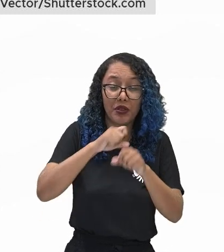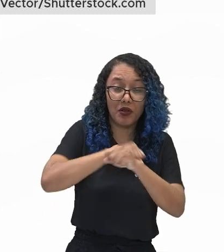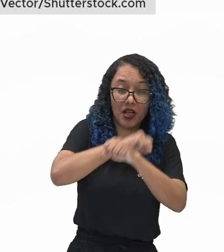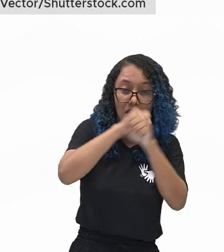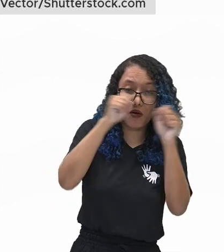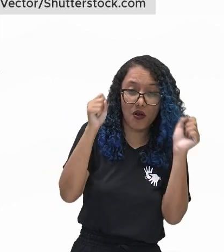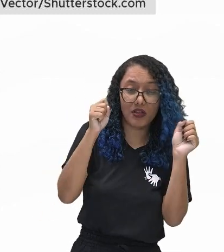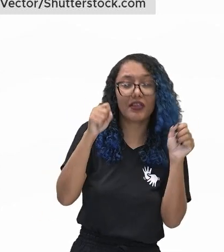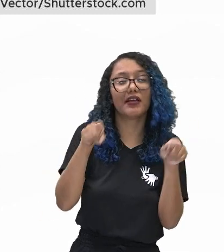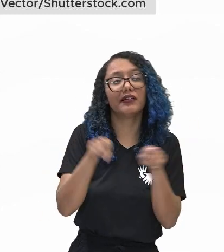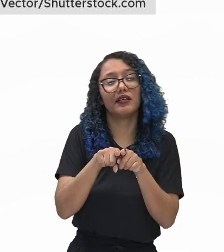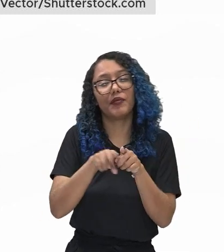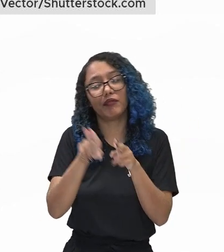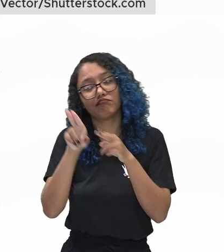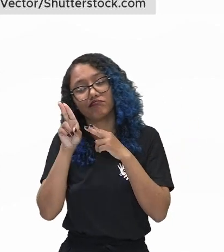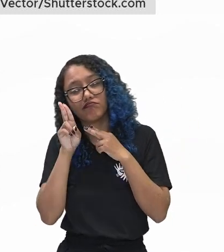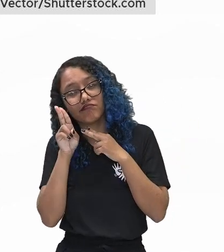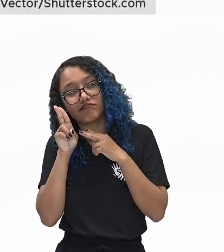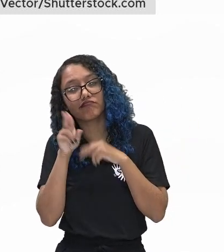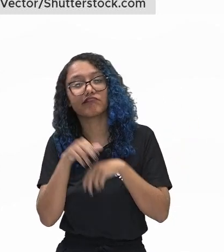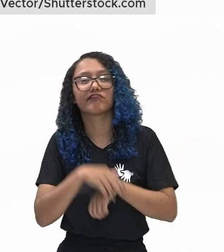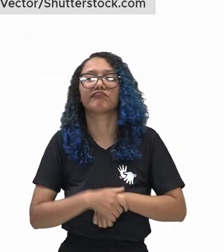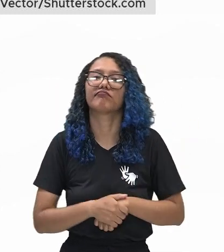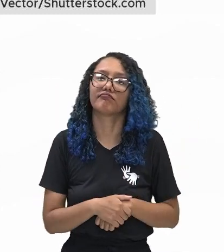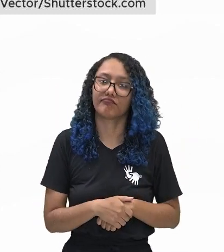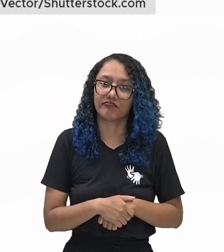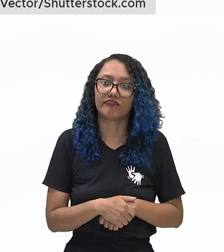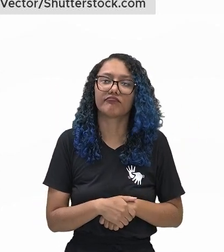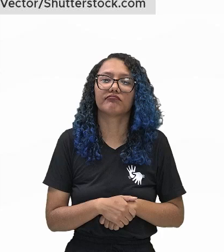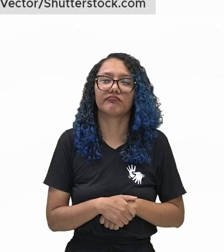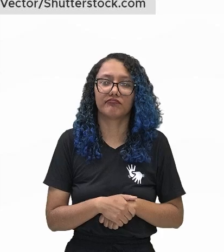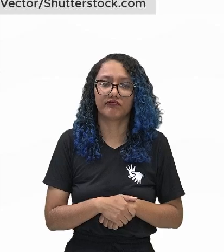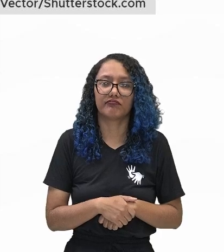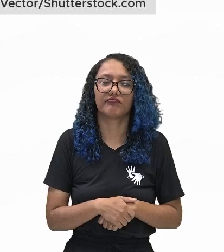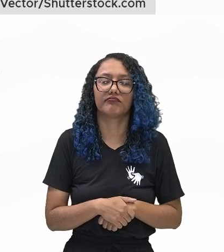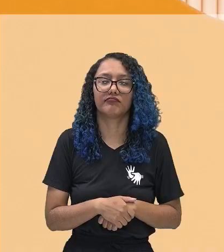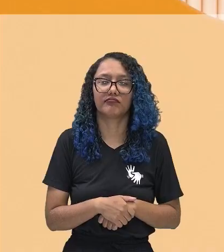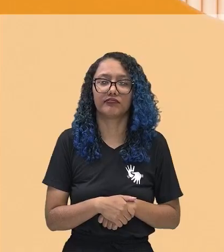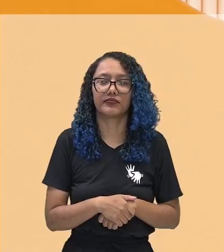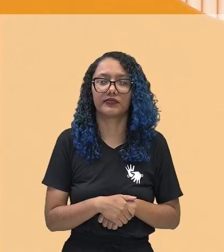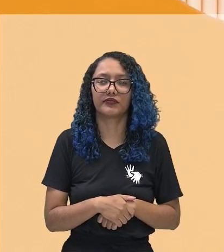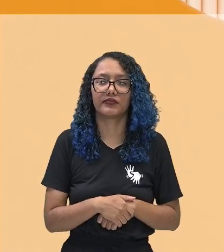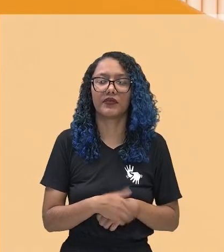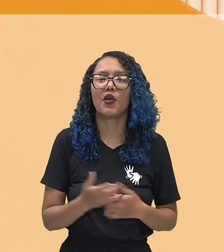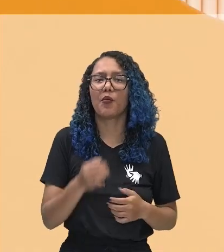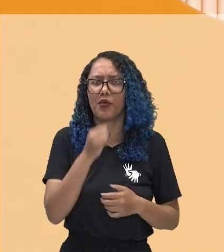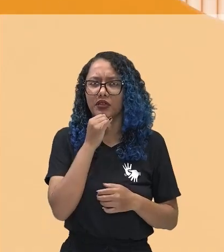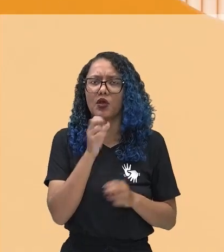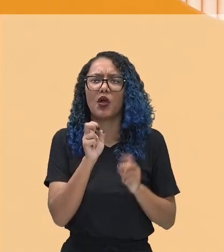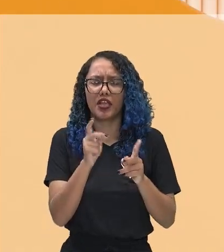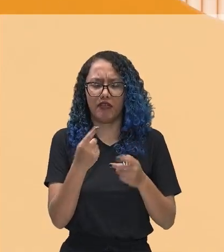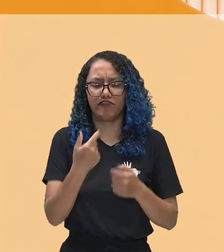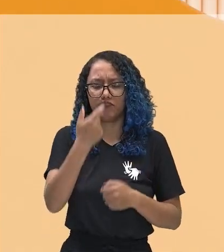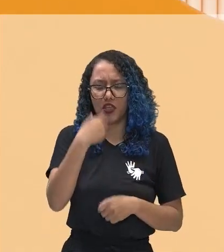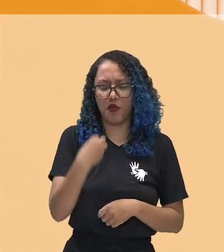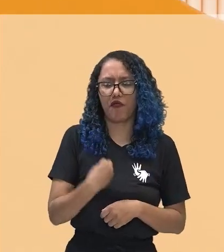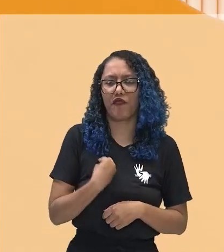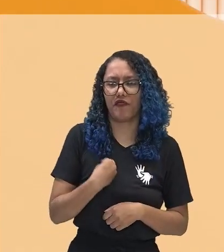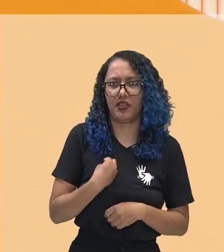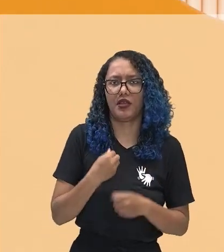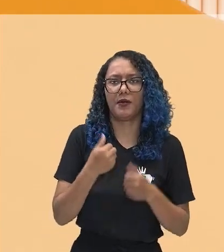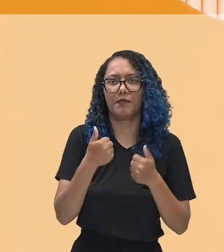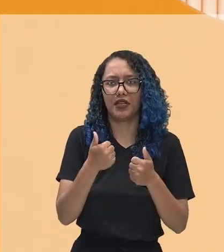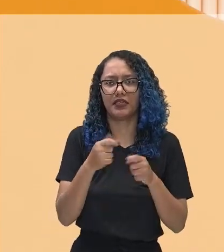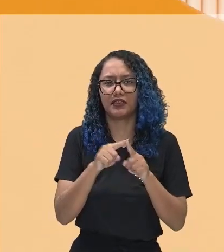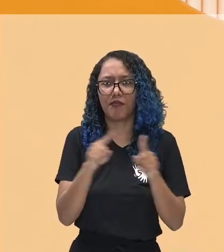dormir. Tá? Então, o fato de existir, de dizer, pronto, eu tenho uma vida aqui, não significa que você